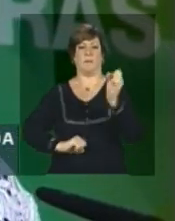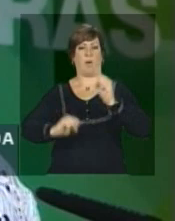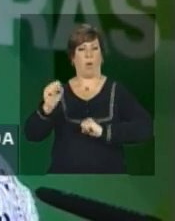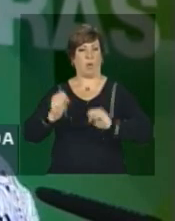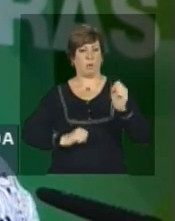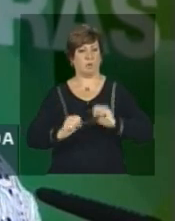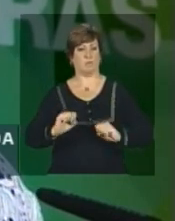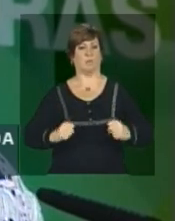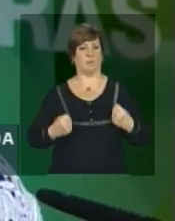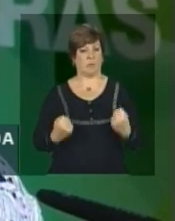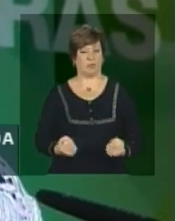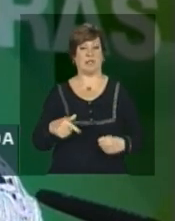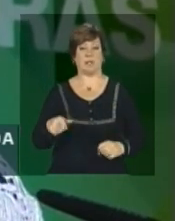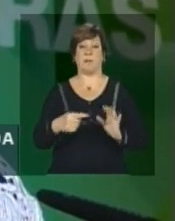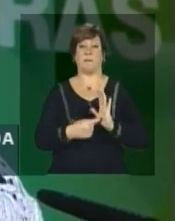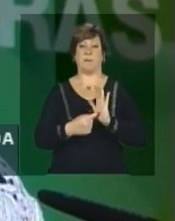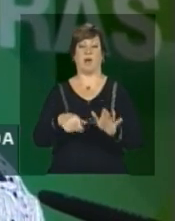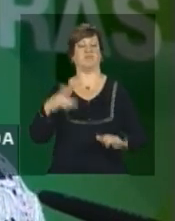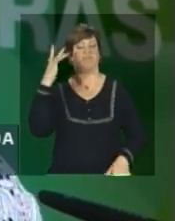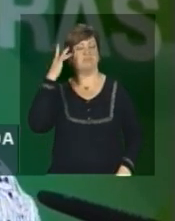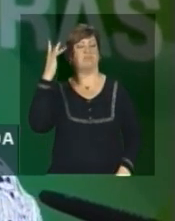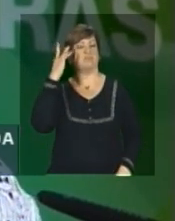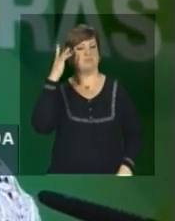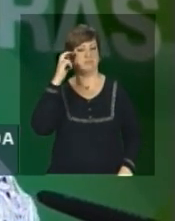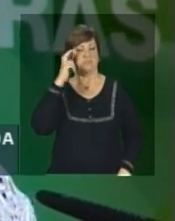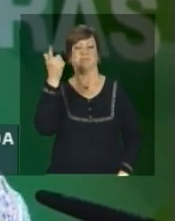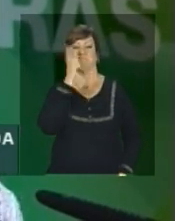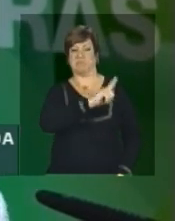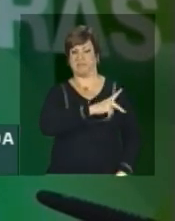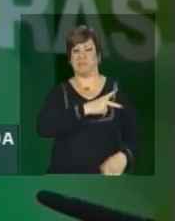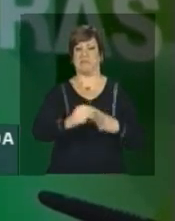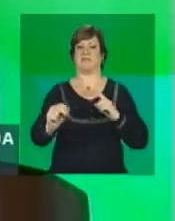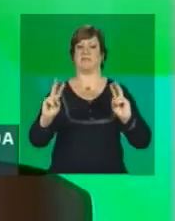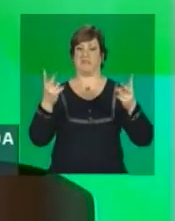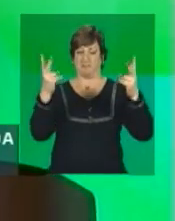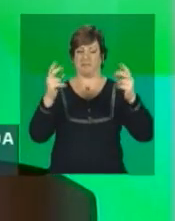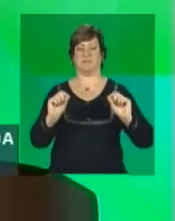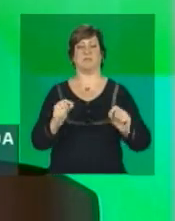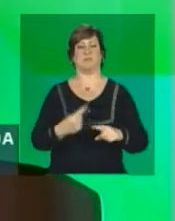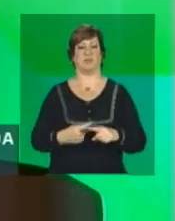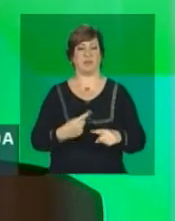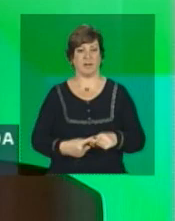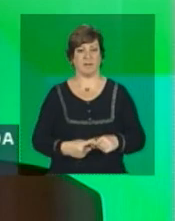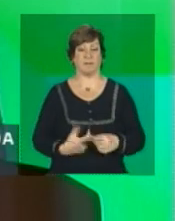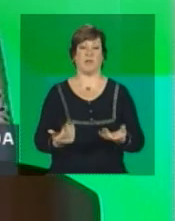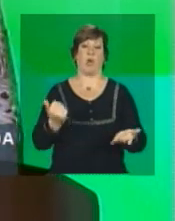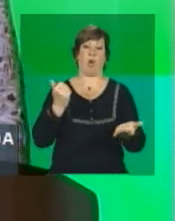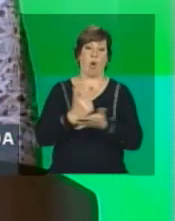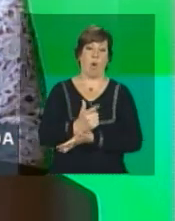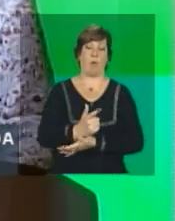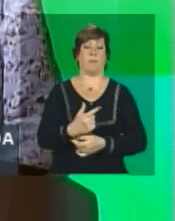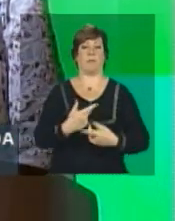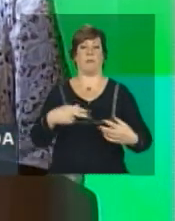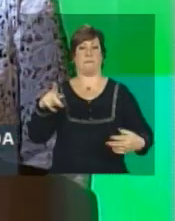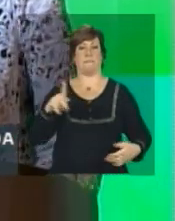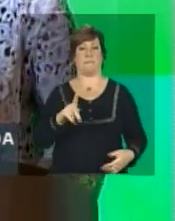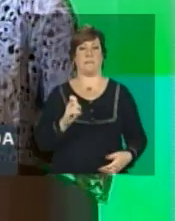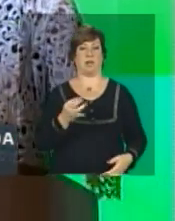produtivos, mostra que essa estratégia é vencedora. As compras da